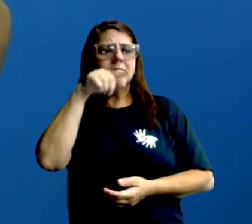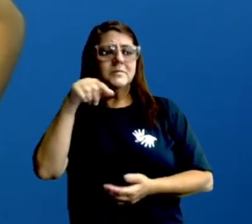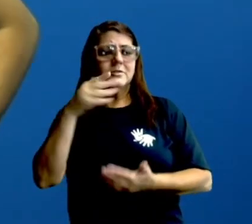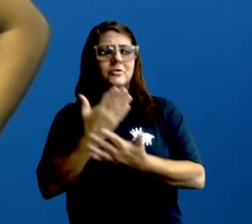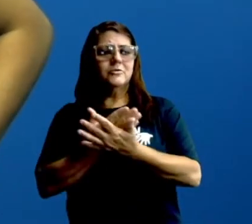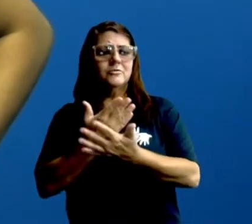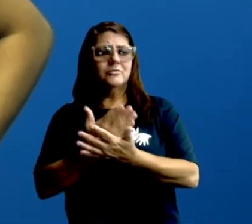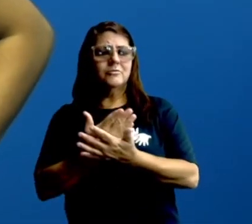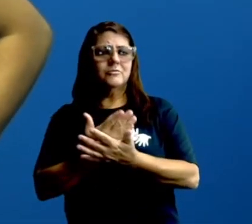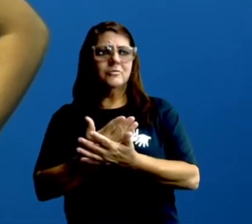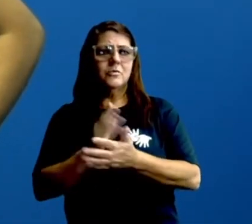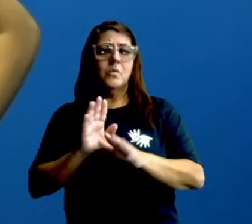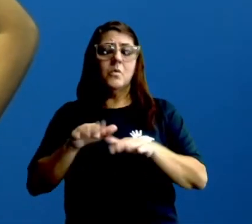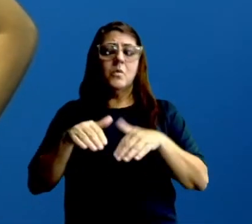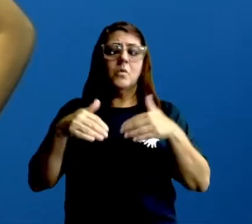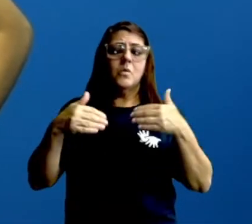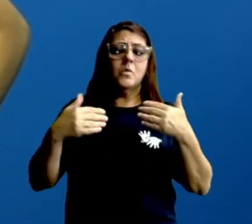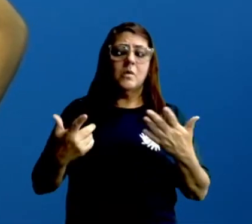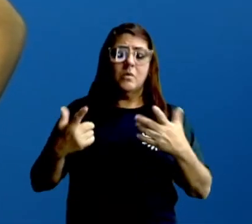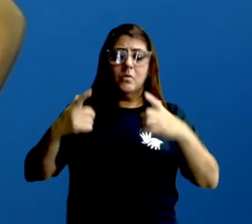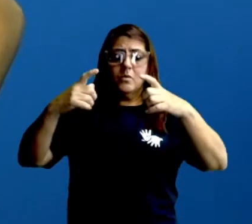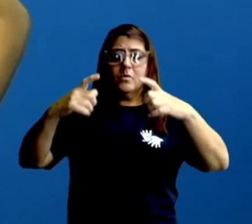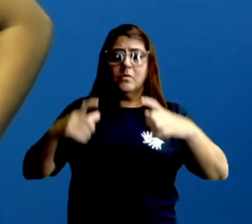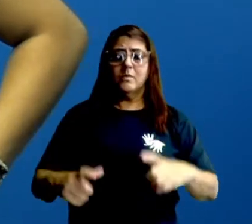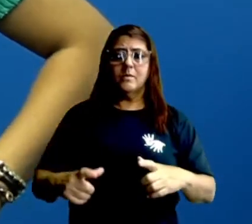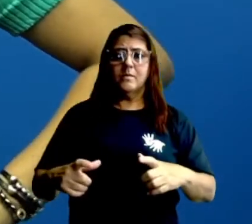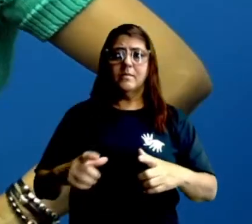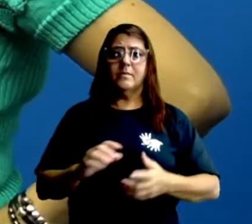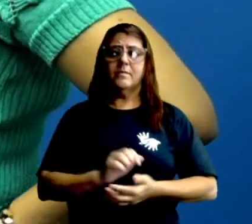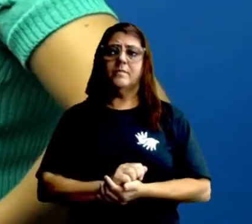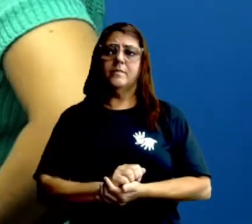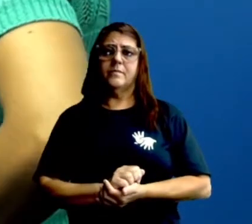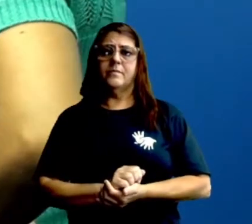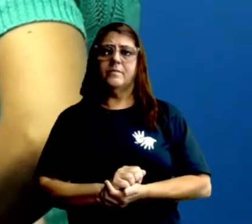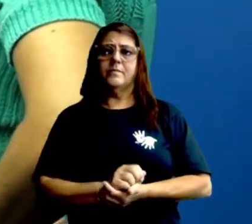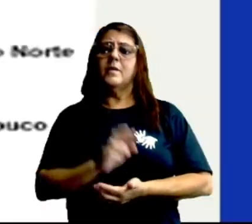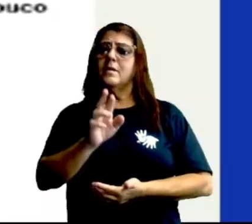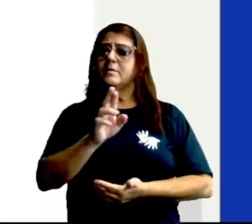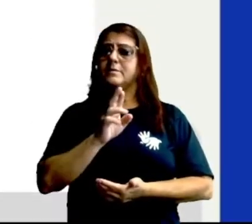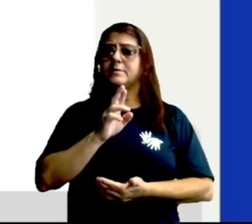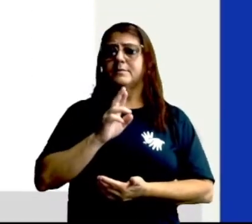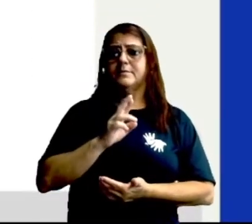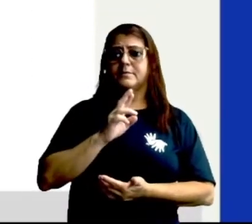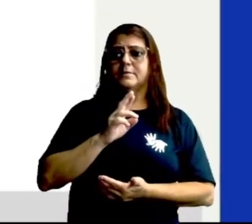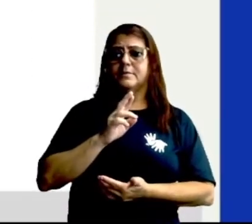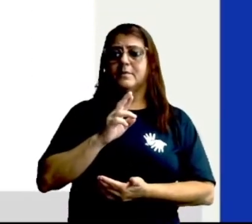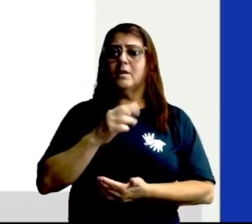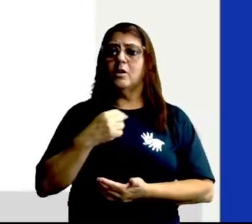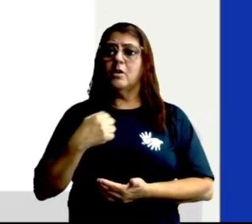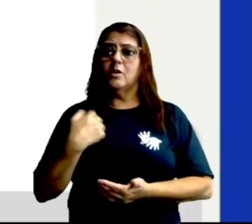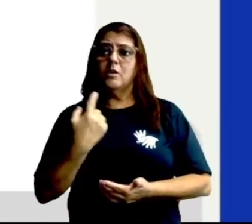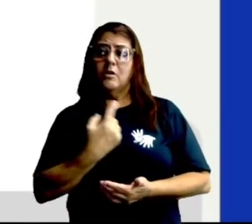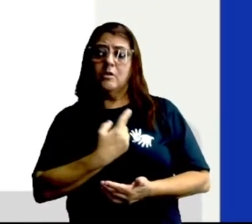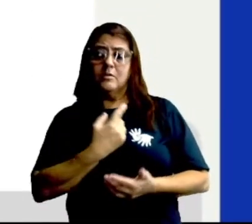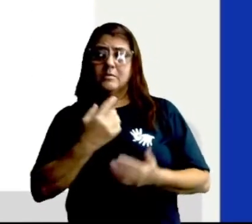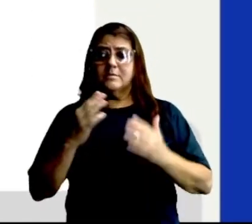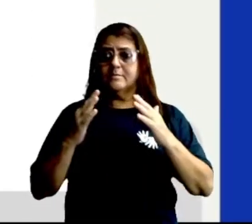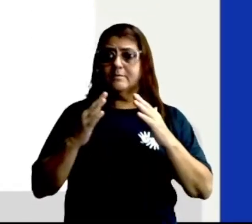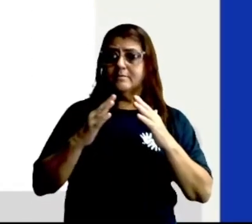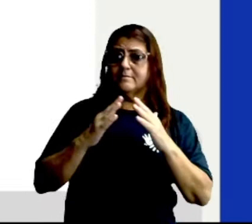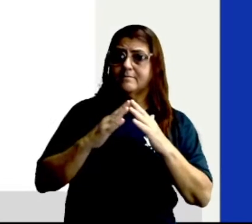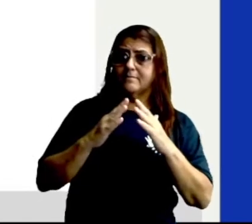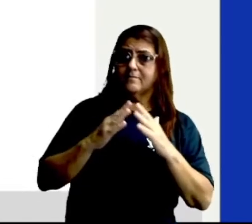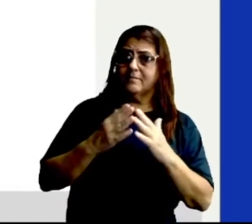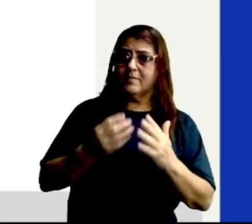estudado sobre isso Qual é a nossa região minha gente me digam aí nós moramos na